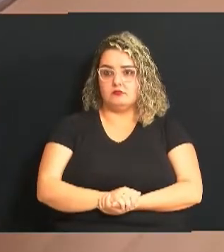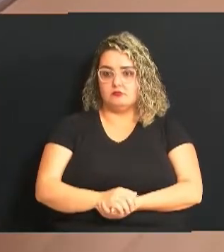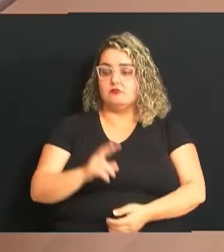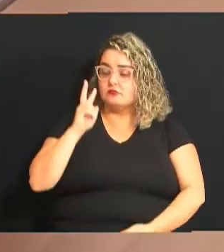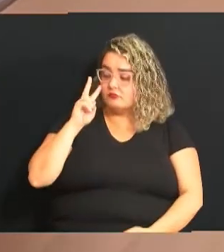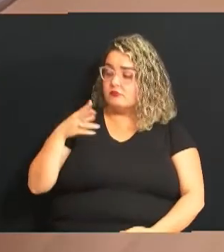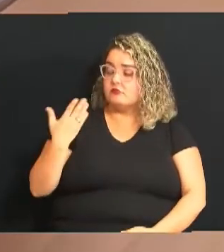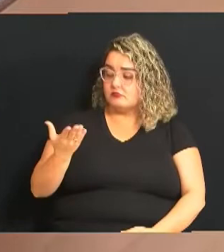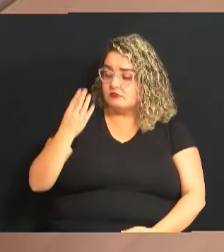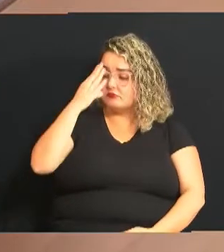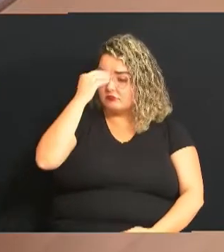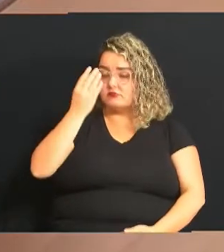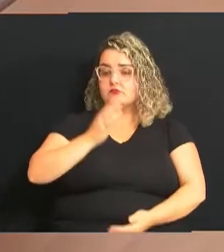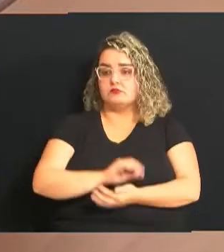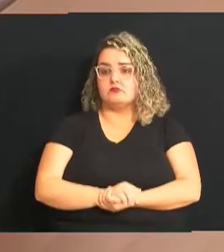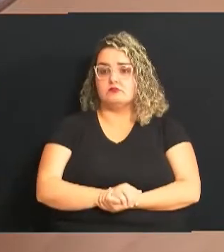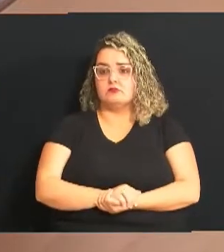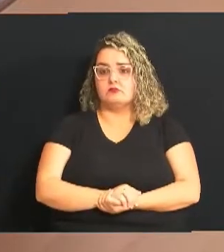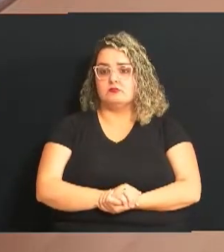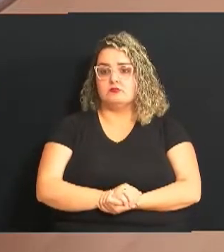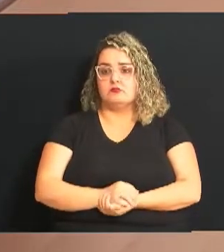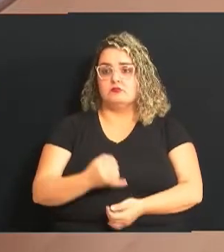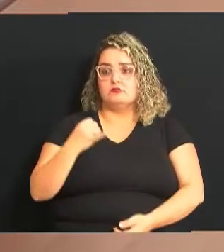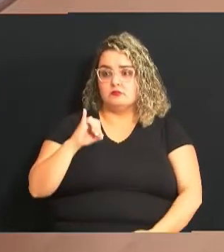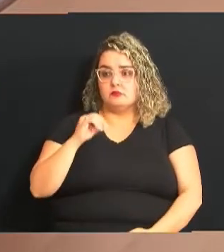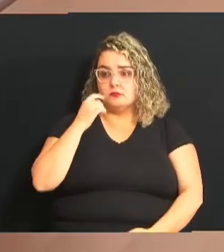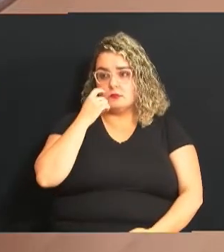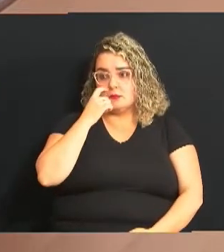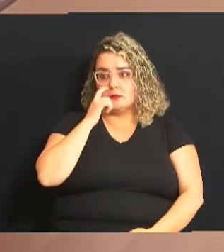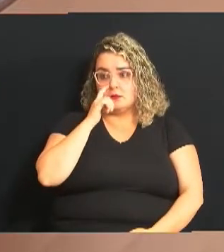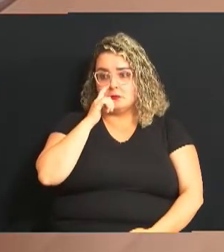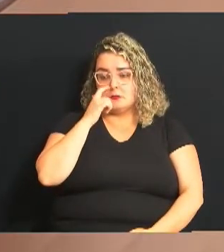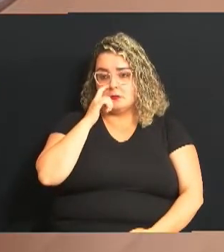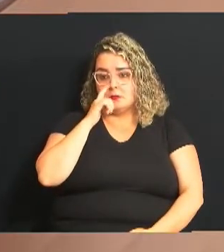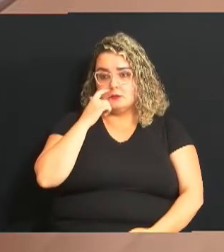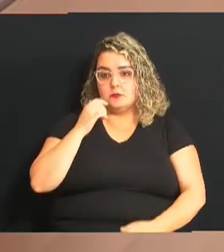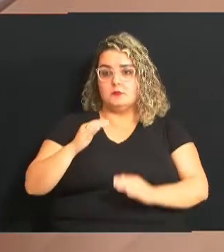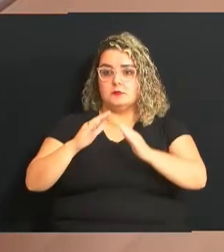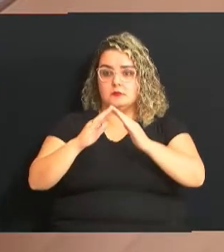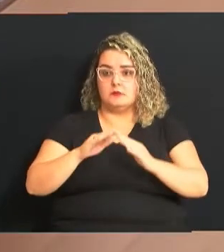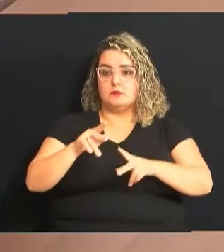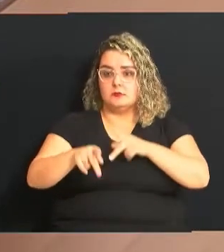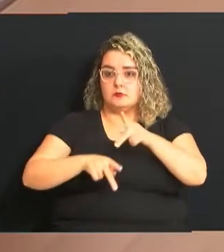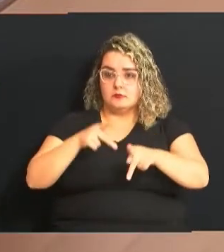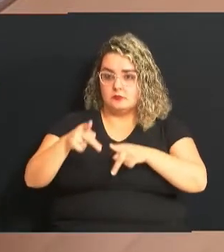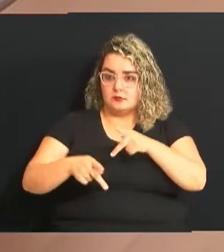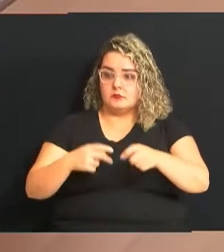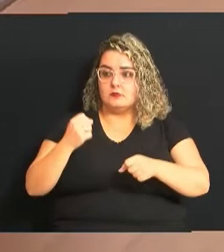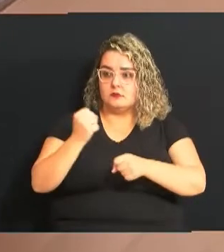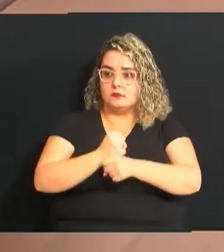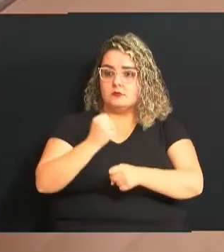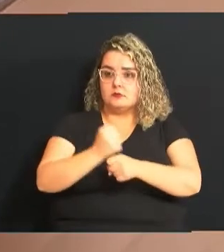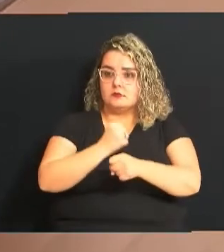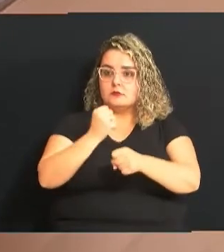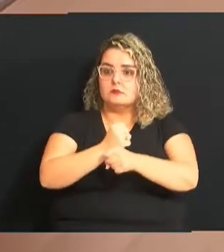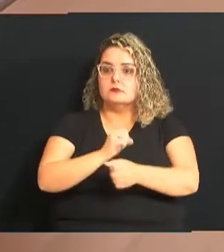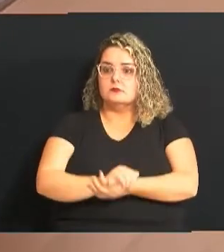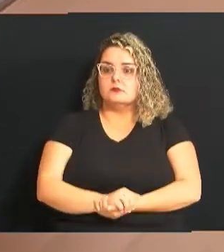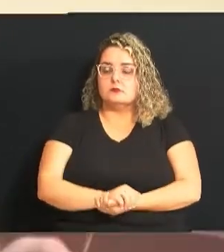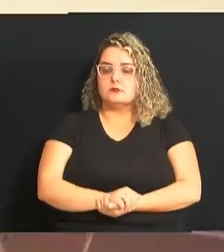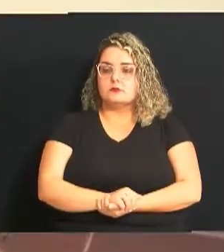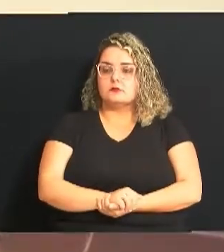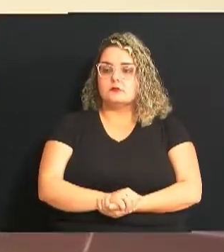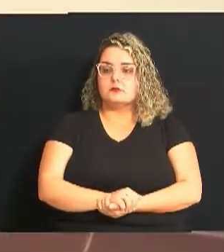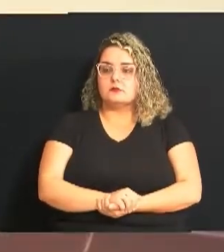Por exemplo, se a gente levar isso para a habitação popular, que é construída para as